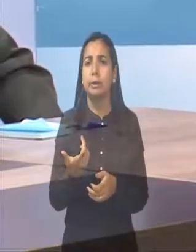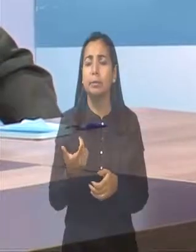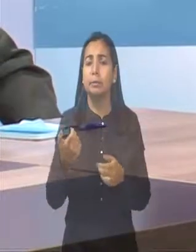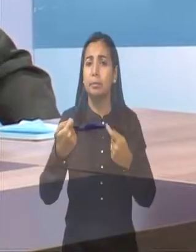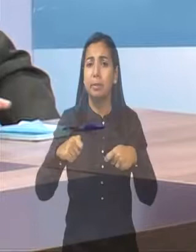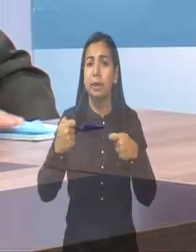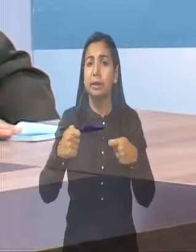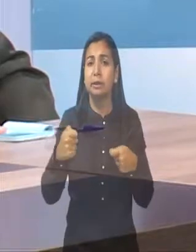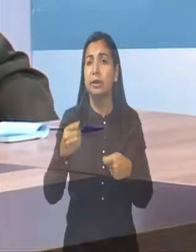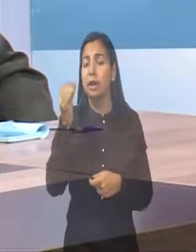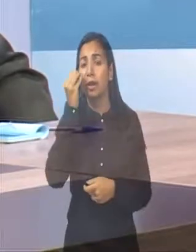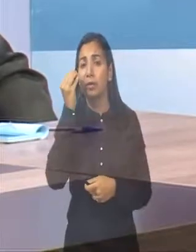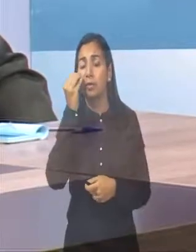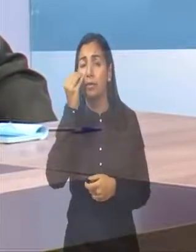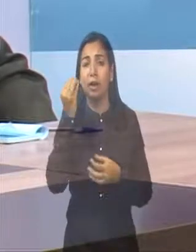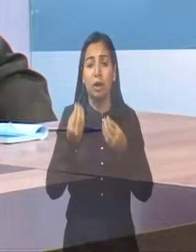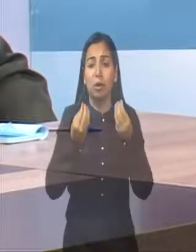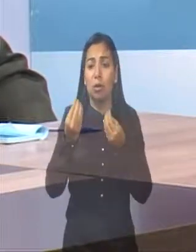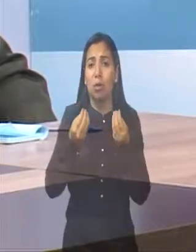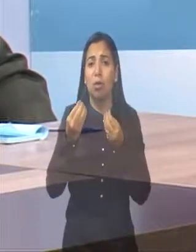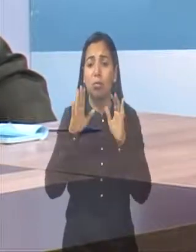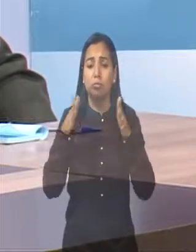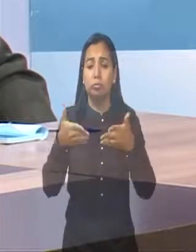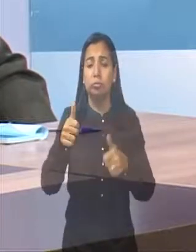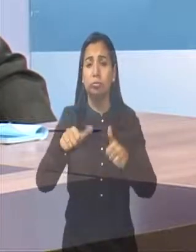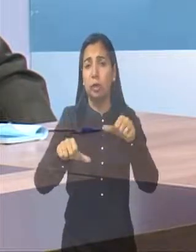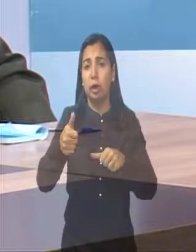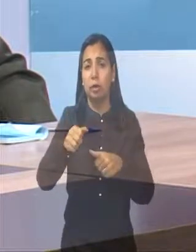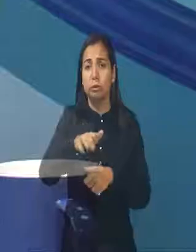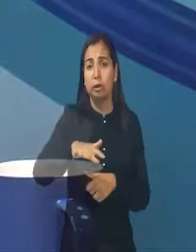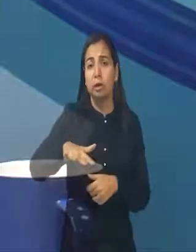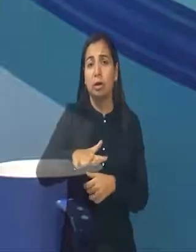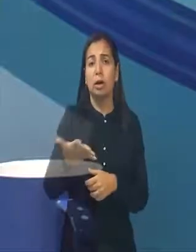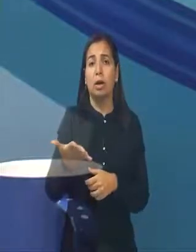reconsiderado periodicamente pelo Congresso. Agora,